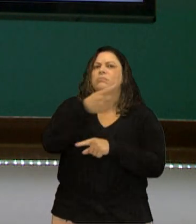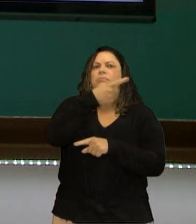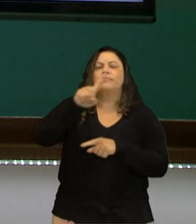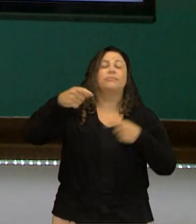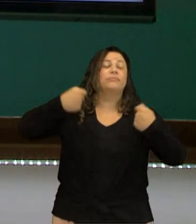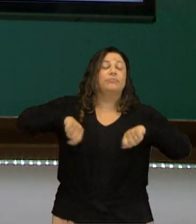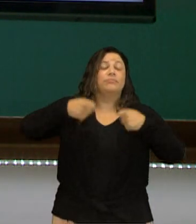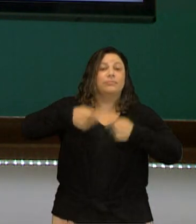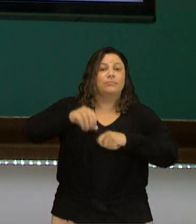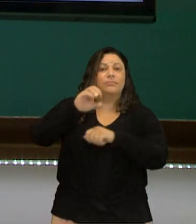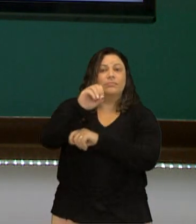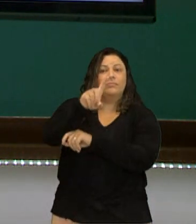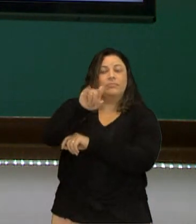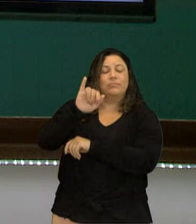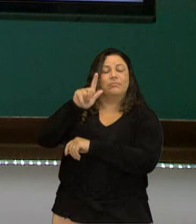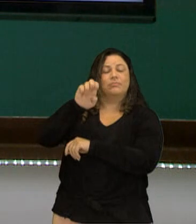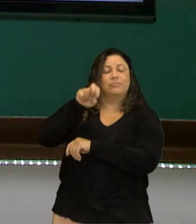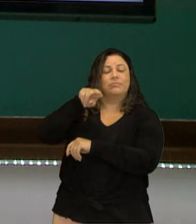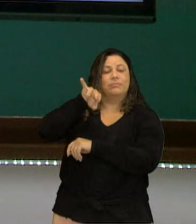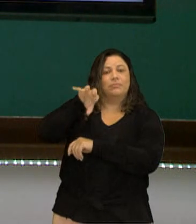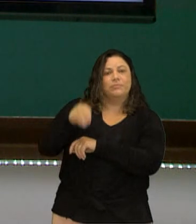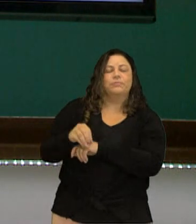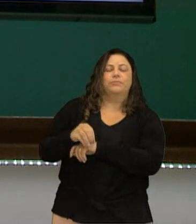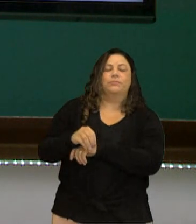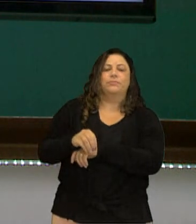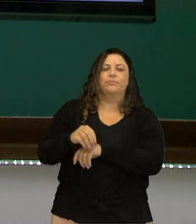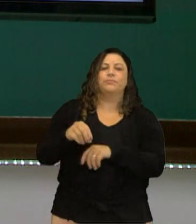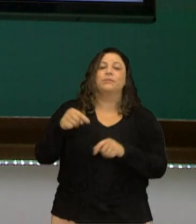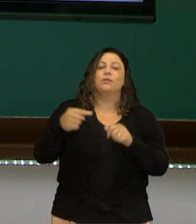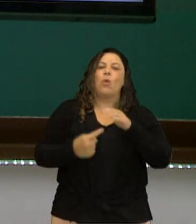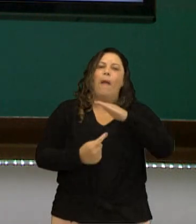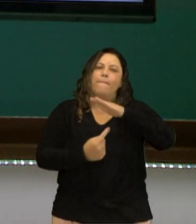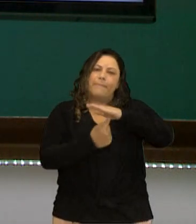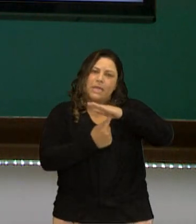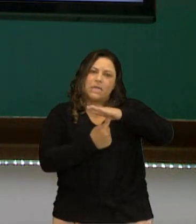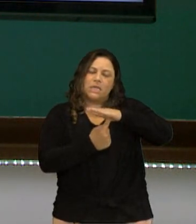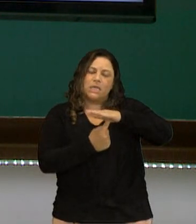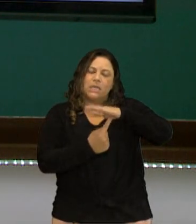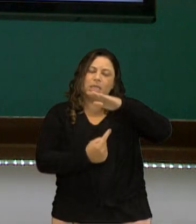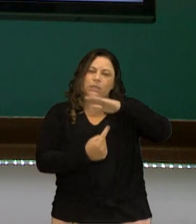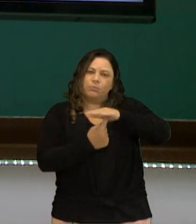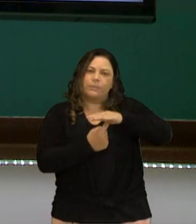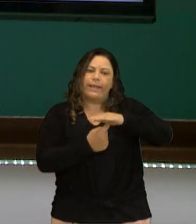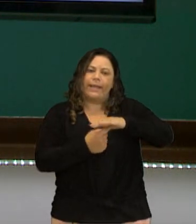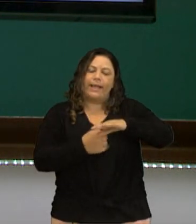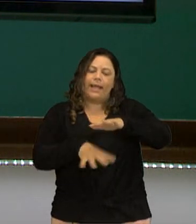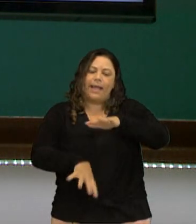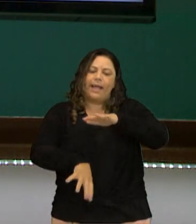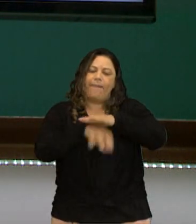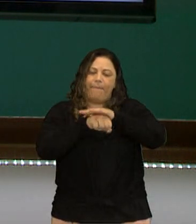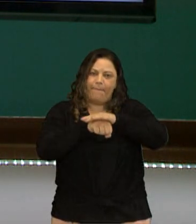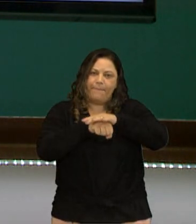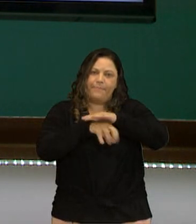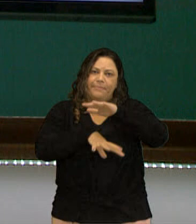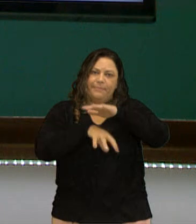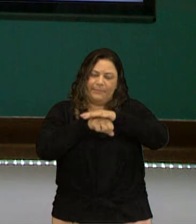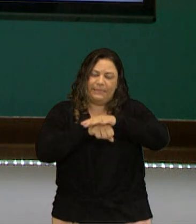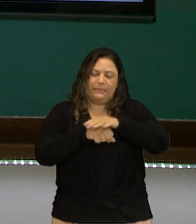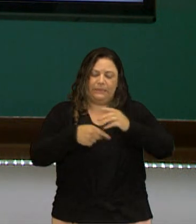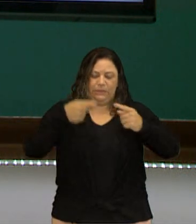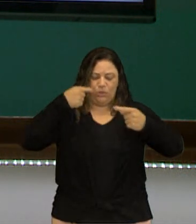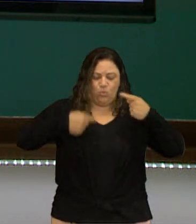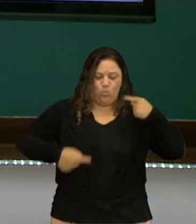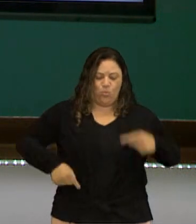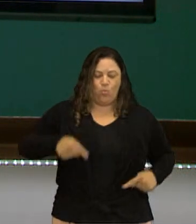oxigênio. E ao colocarmos o nosso pé, ao perfurarmos a nossa pele, essa bactéria adentra o nosso corpo,